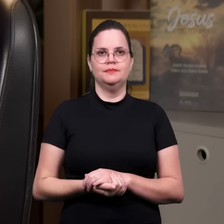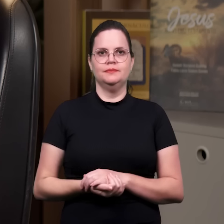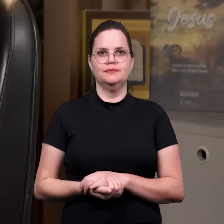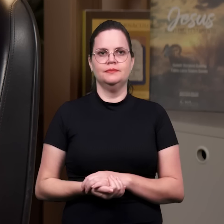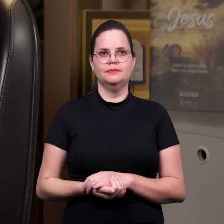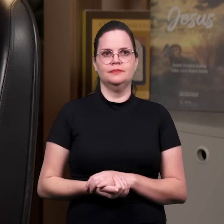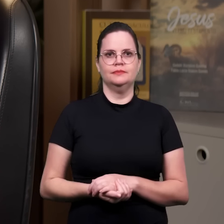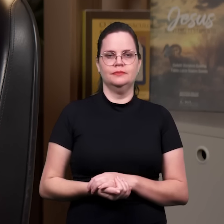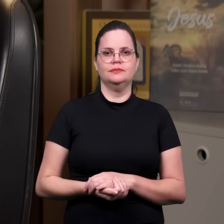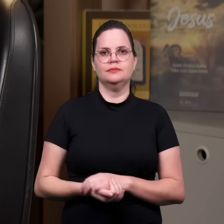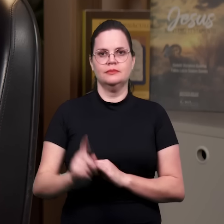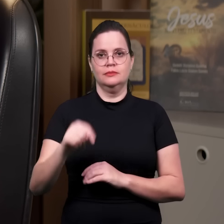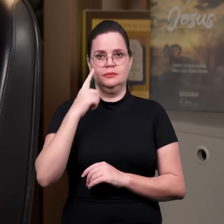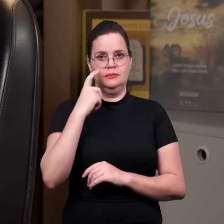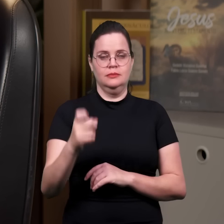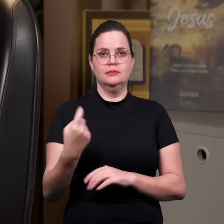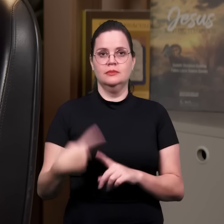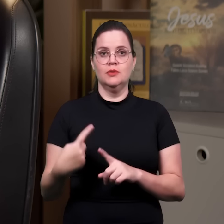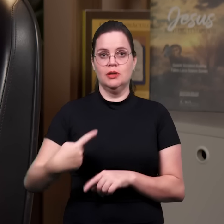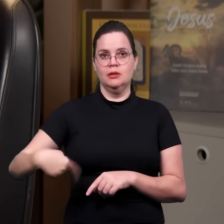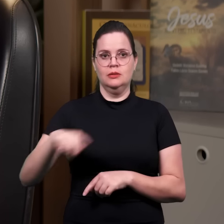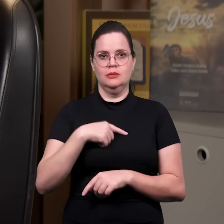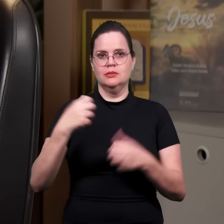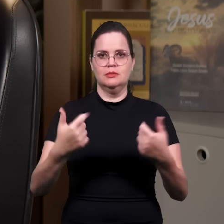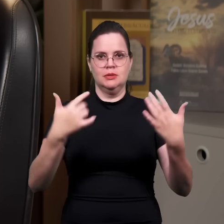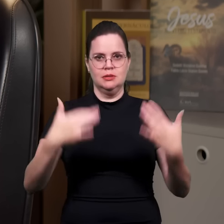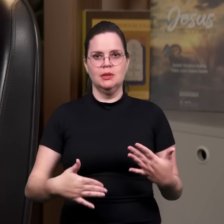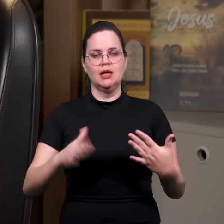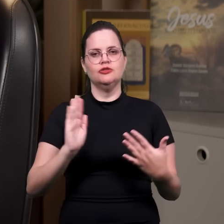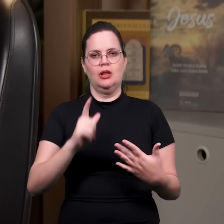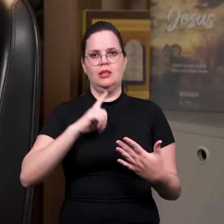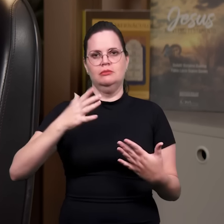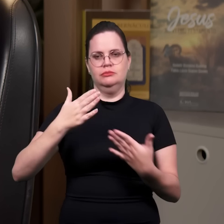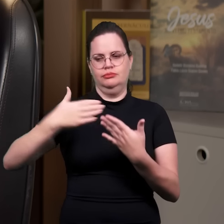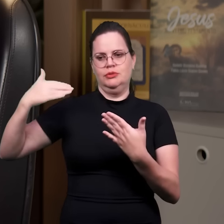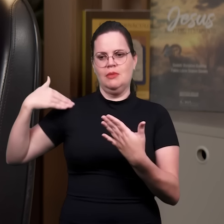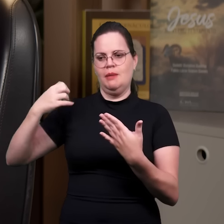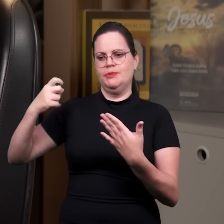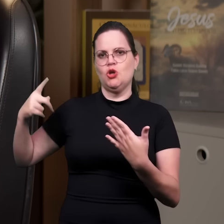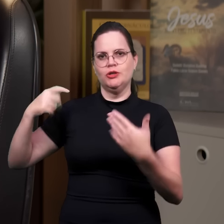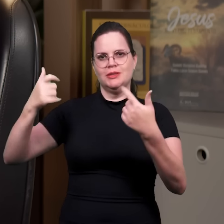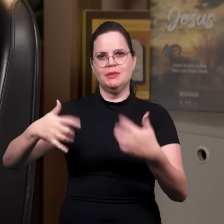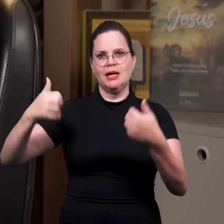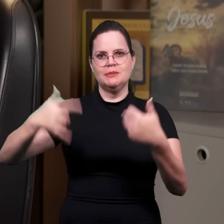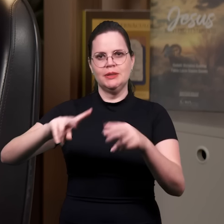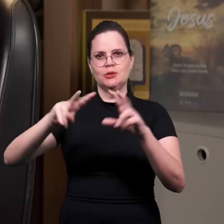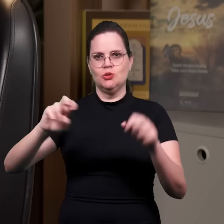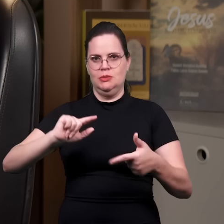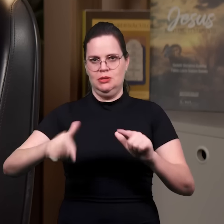né? É interessante, né? Porque assim, a gente está abordando já alguns episódios este assunto de Israel e sempre